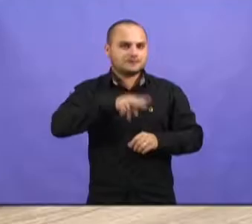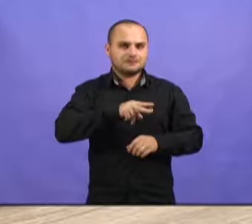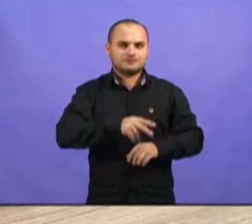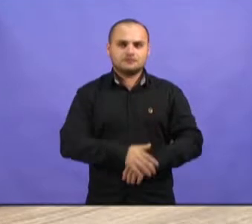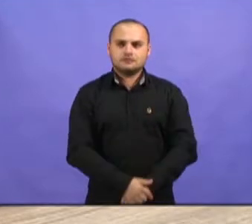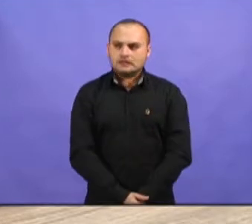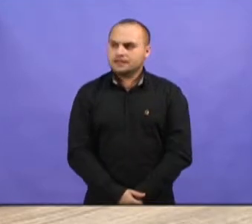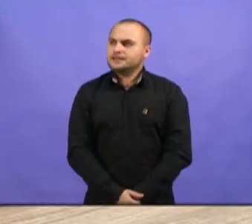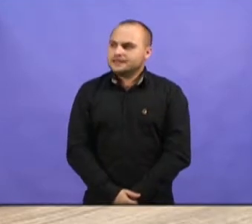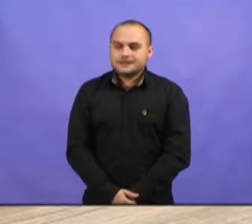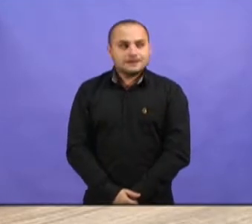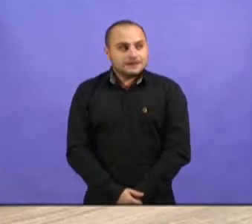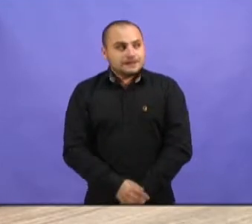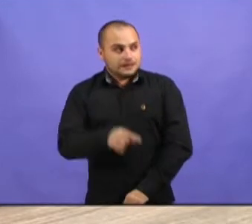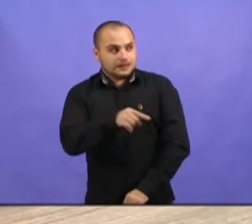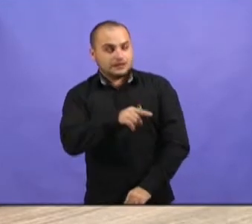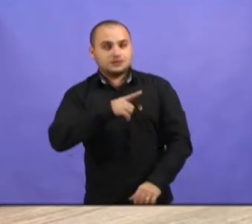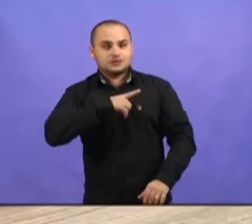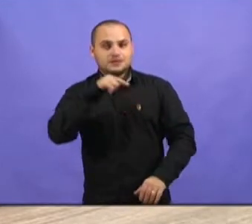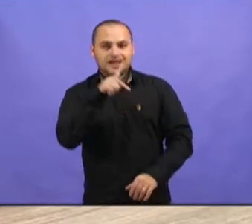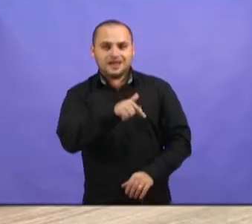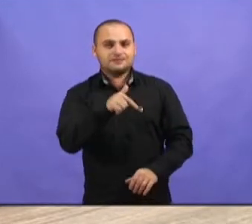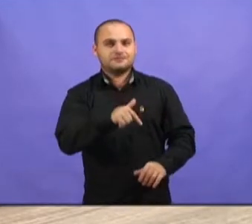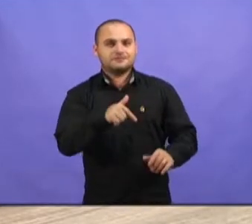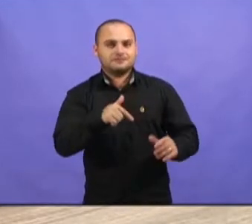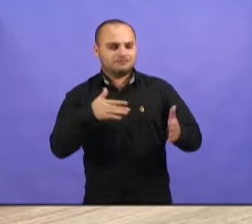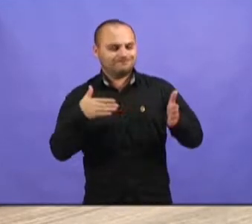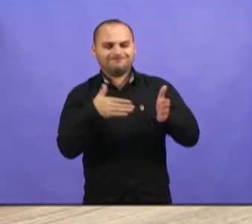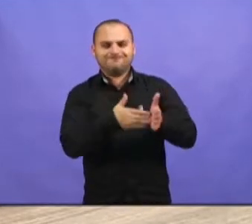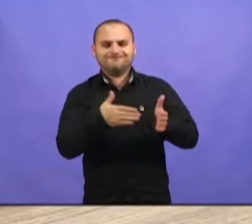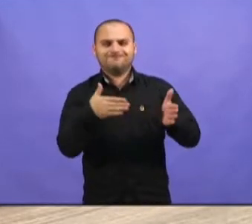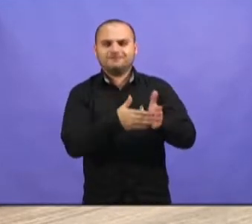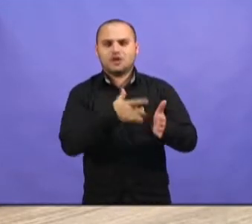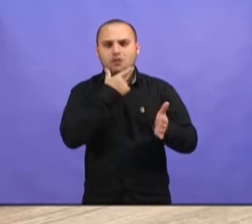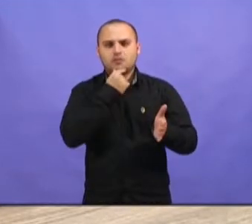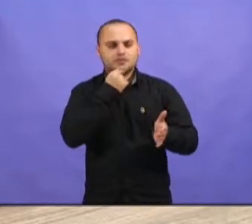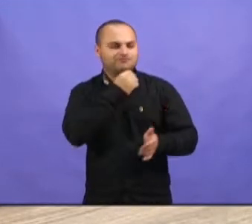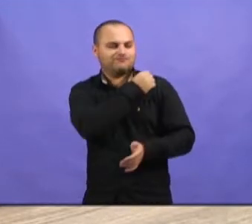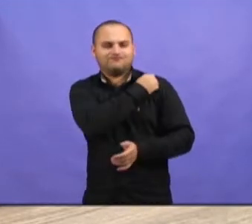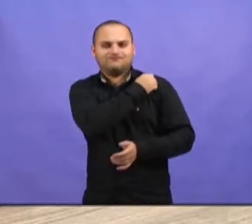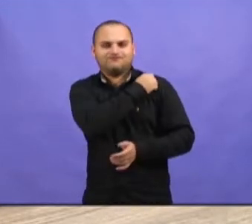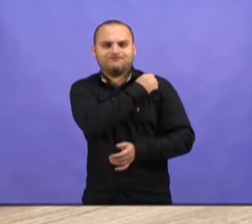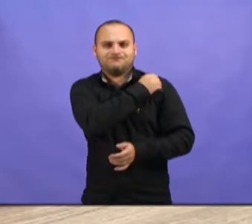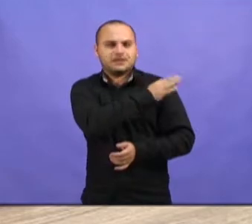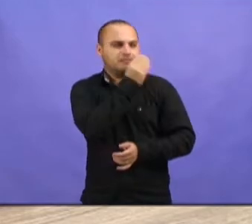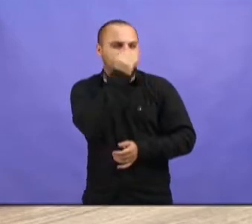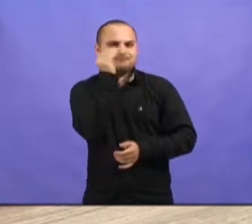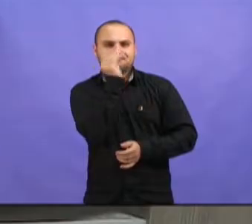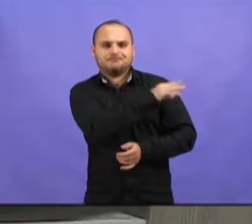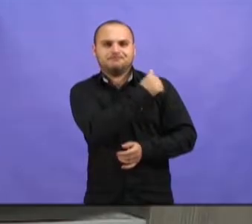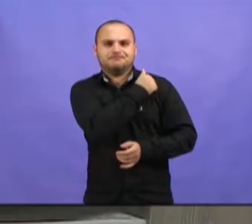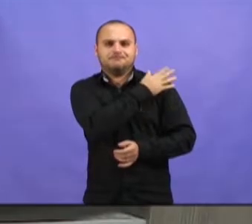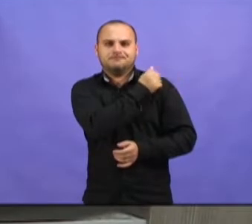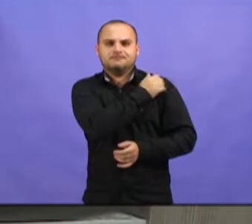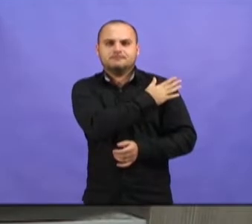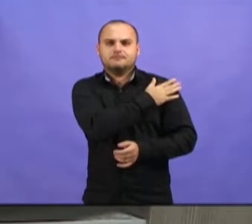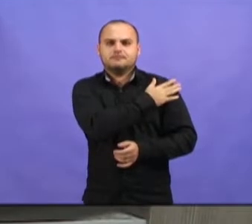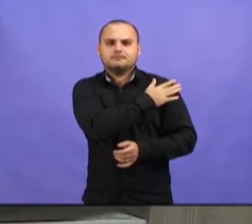grande barreira para que os homens busquem, pela questão do preconceito. Certo. Para que os homens